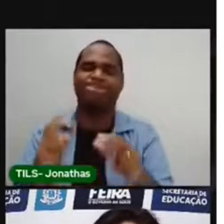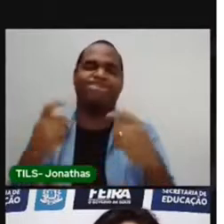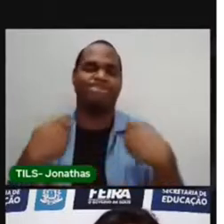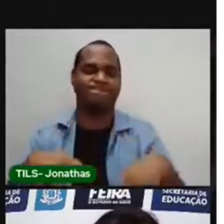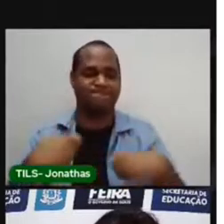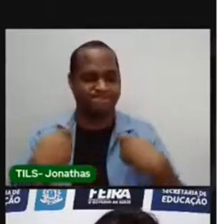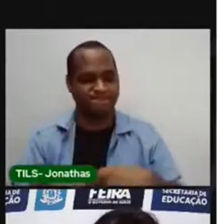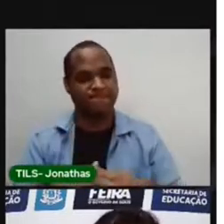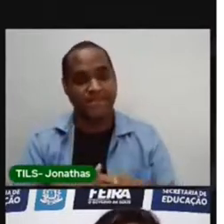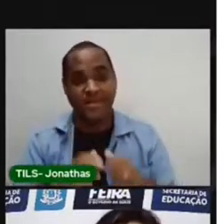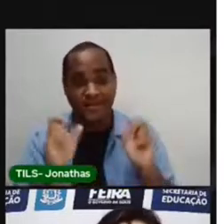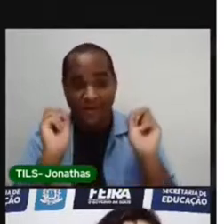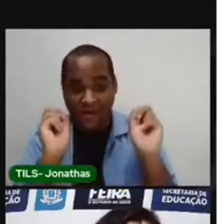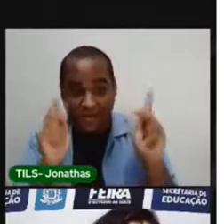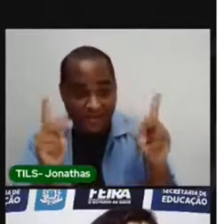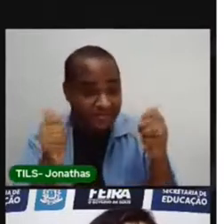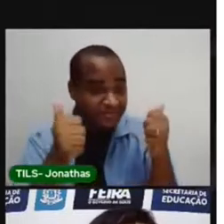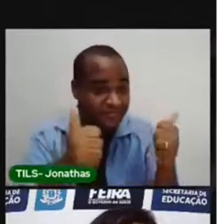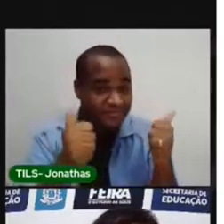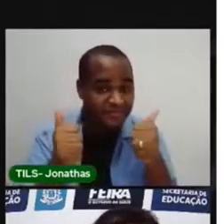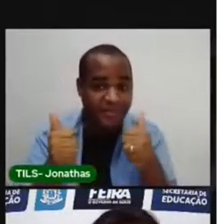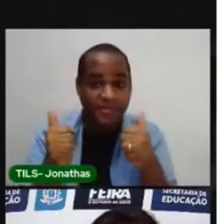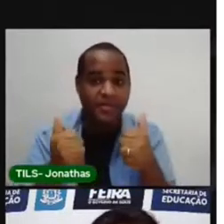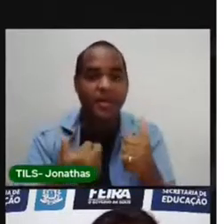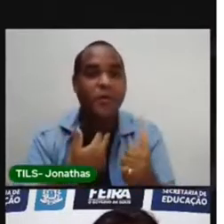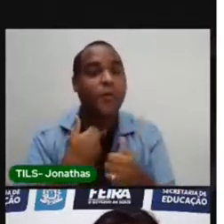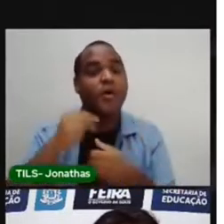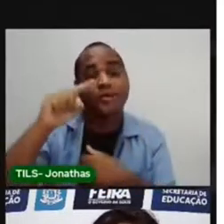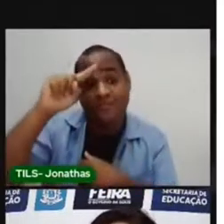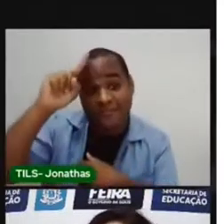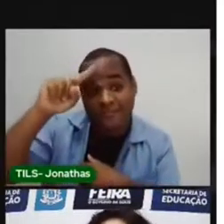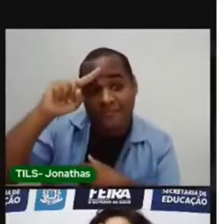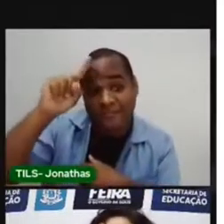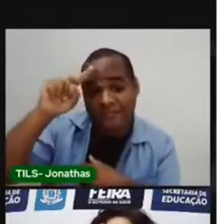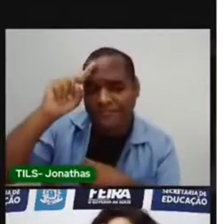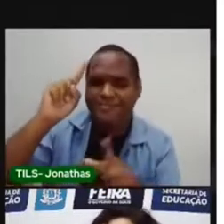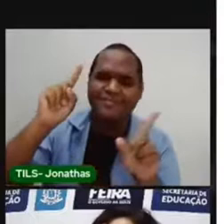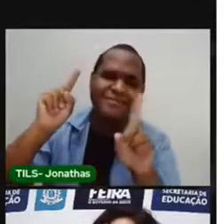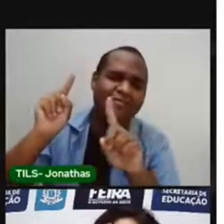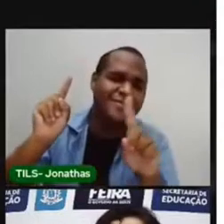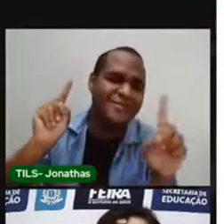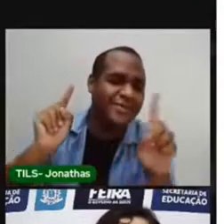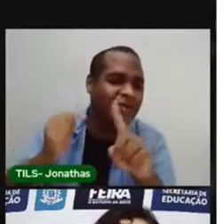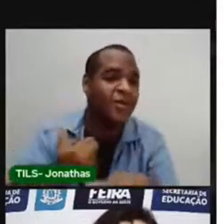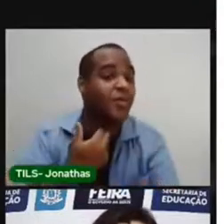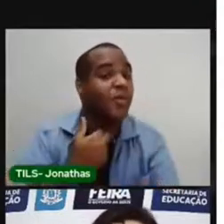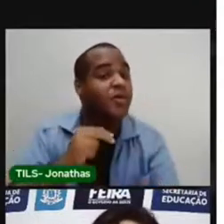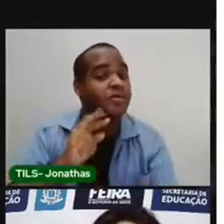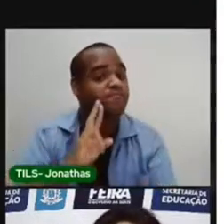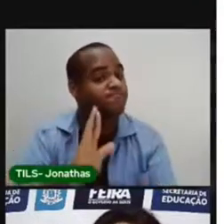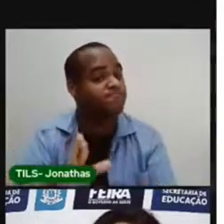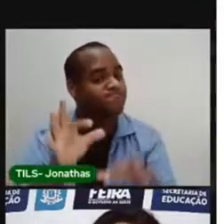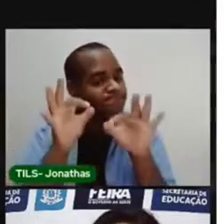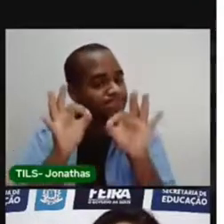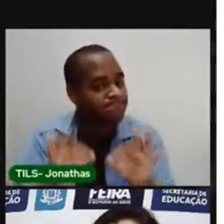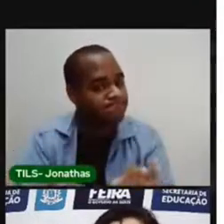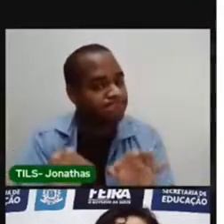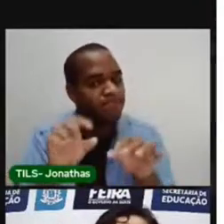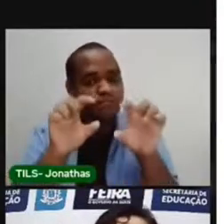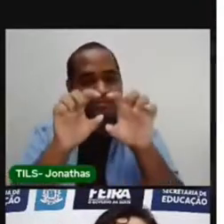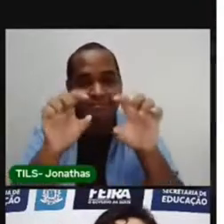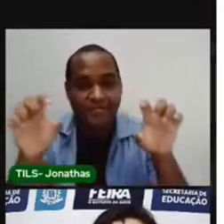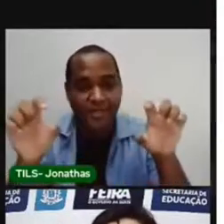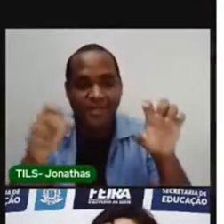respostas, certo? Não pode inventar uma resposta. A resposta, quando pede para tirar do